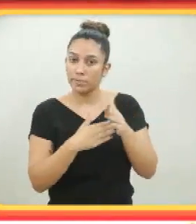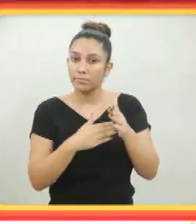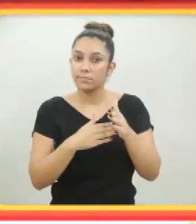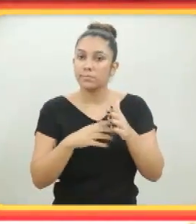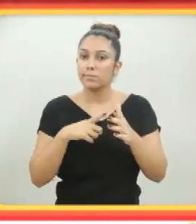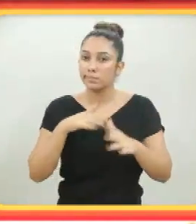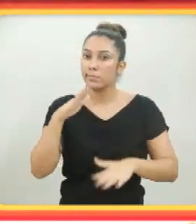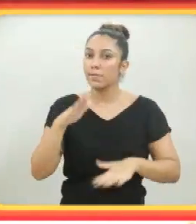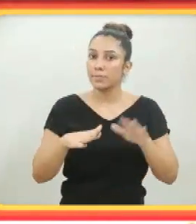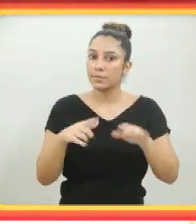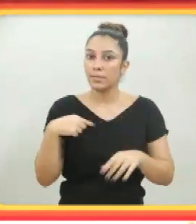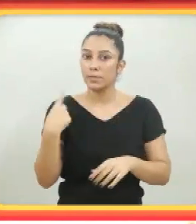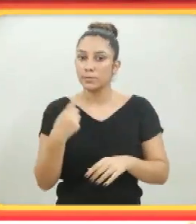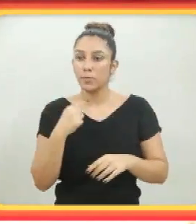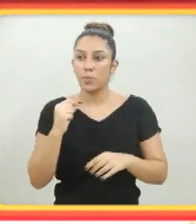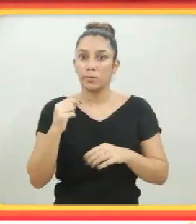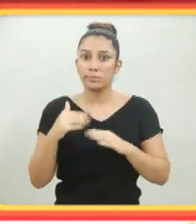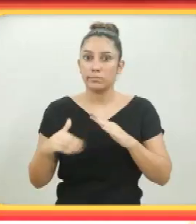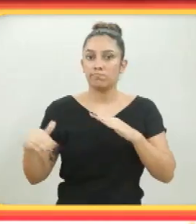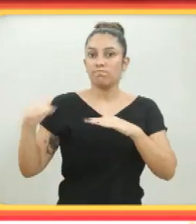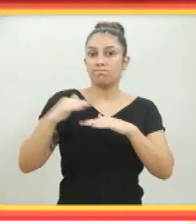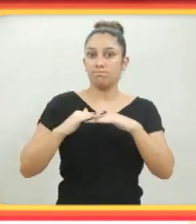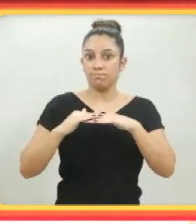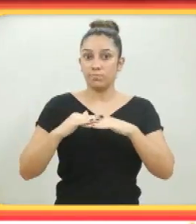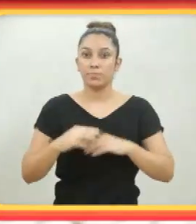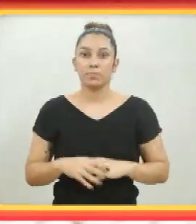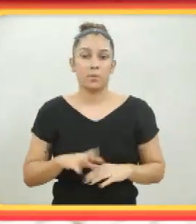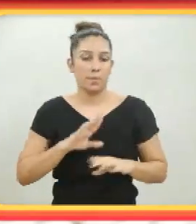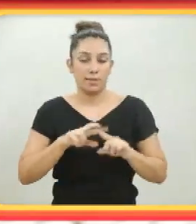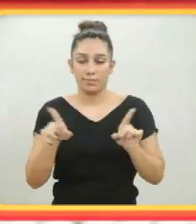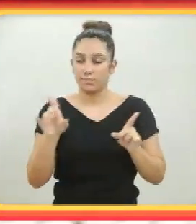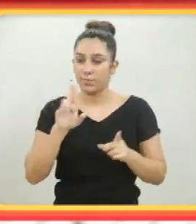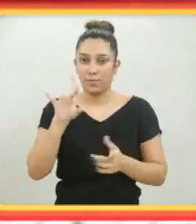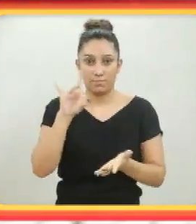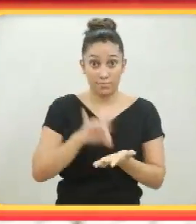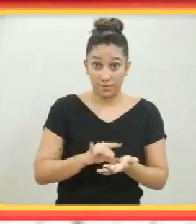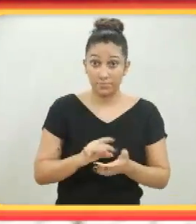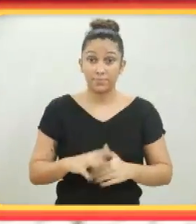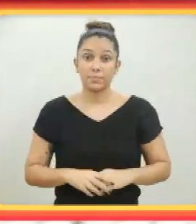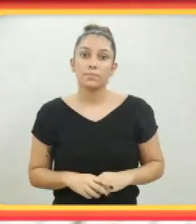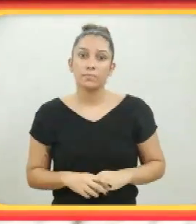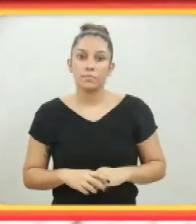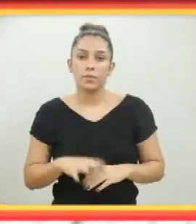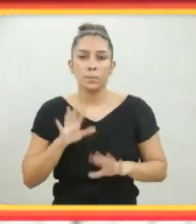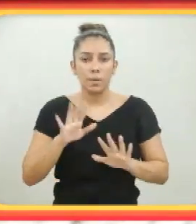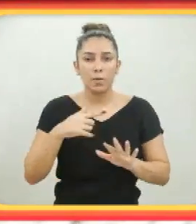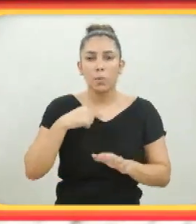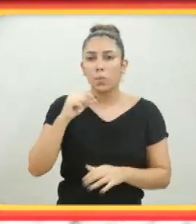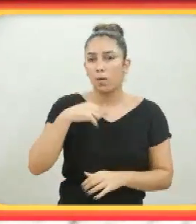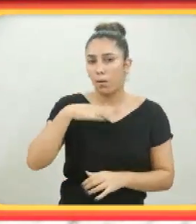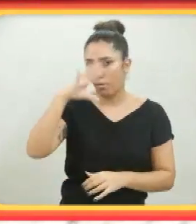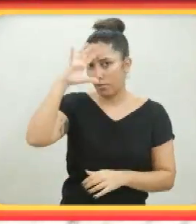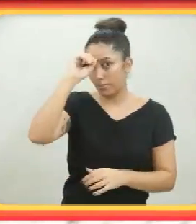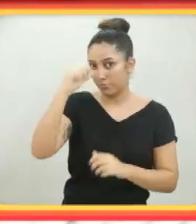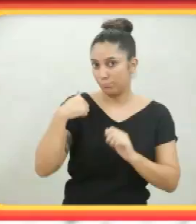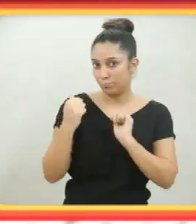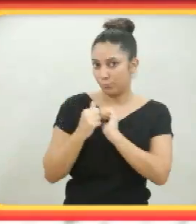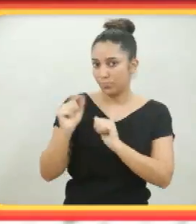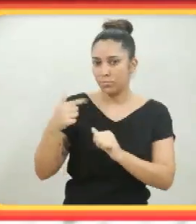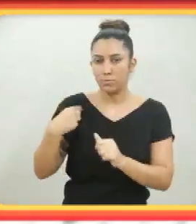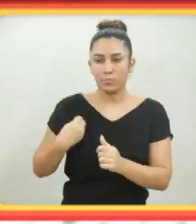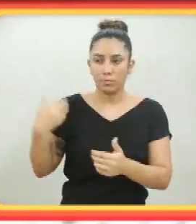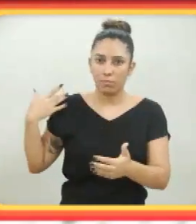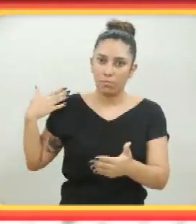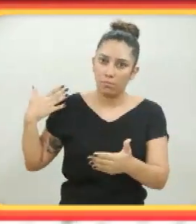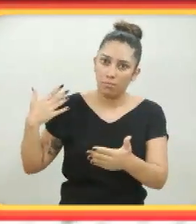as pessoas achavam que ela não poderia fazer. A vivência com a minha mãe fez com que eu desenvolvesse uma